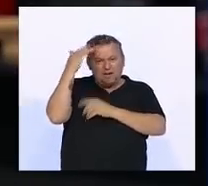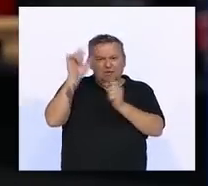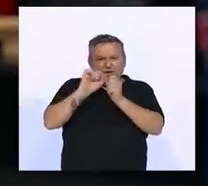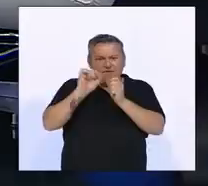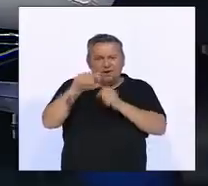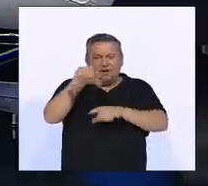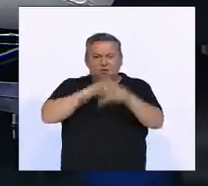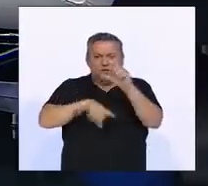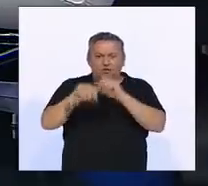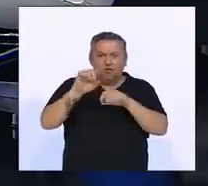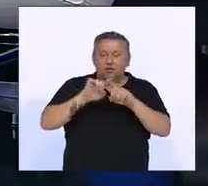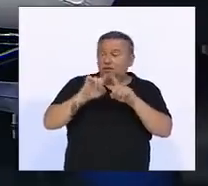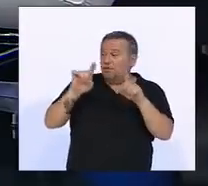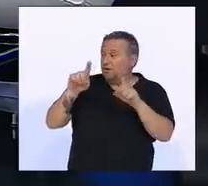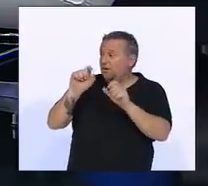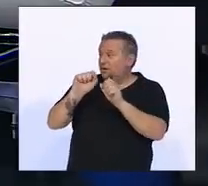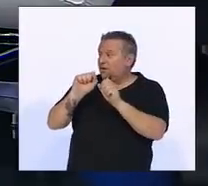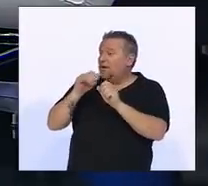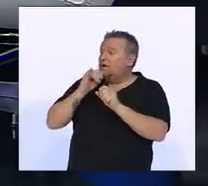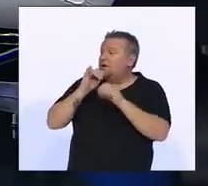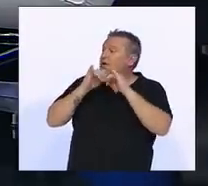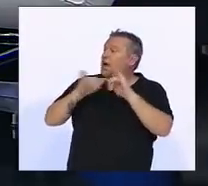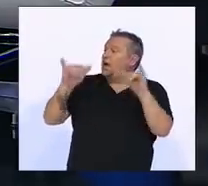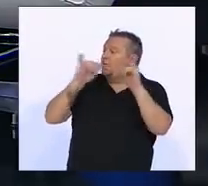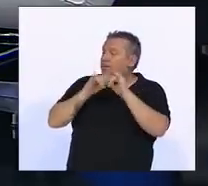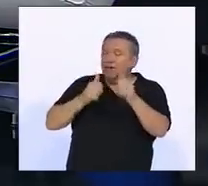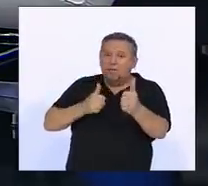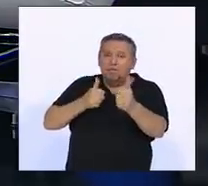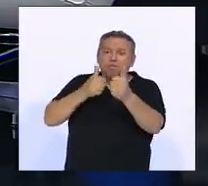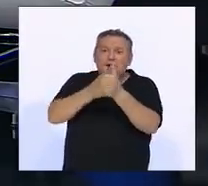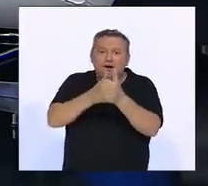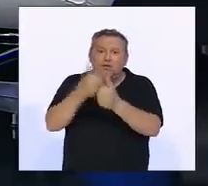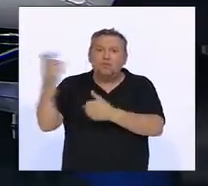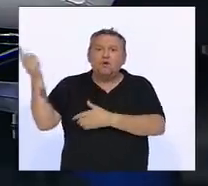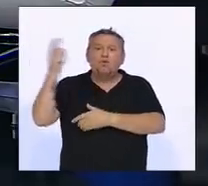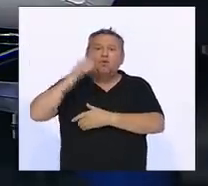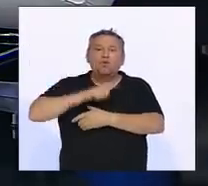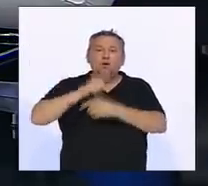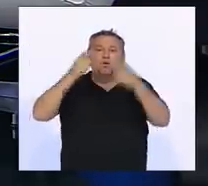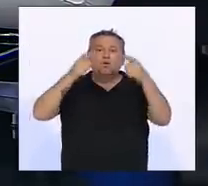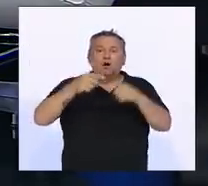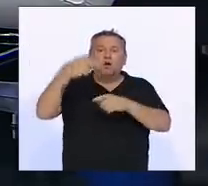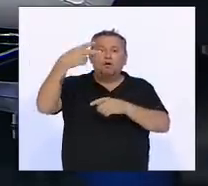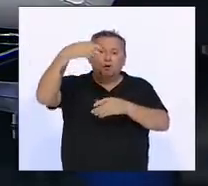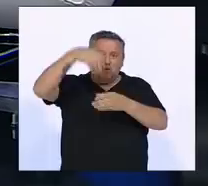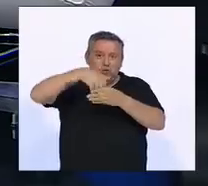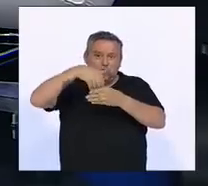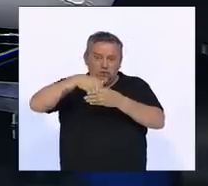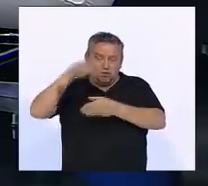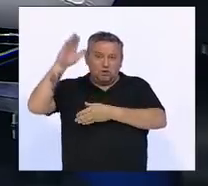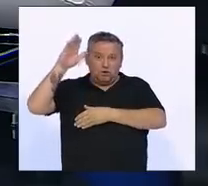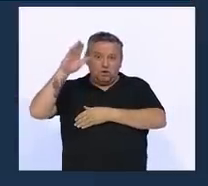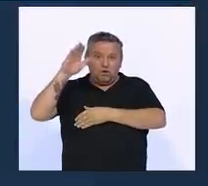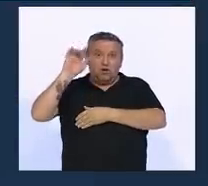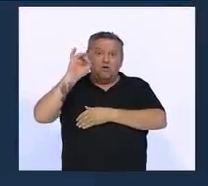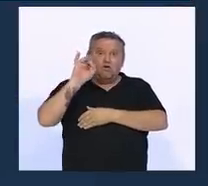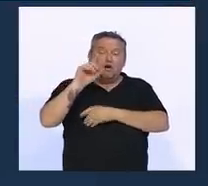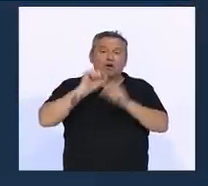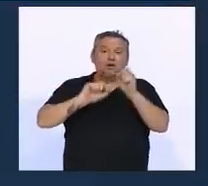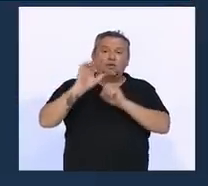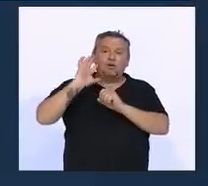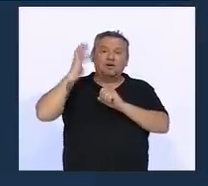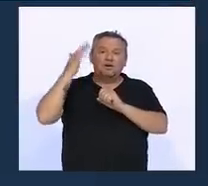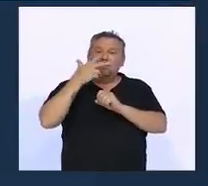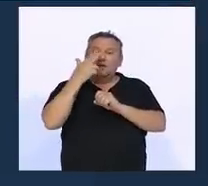Agora, nesse sentido, o que fazer em termos de campanha nessa reta final para conseguir um lugar no segundo turno, já que o quadro ficou um